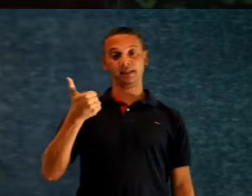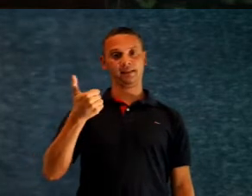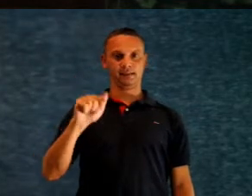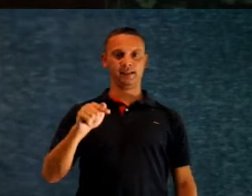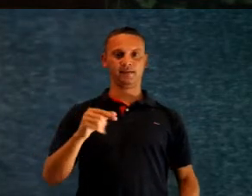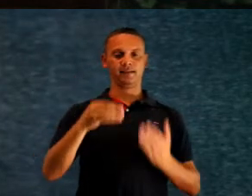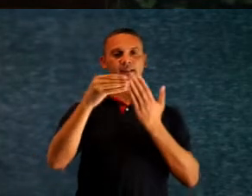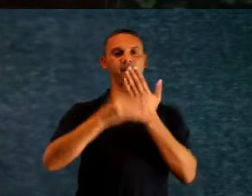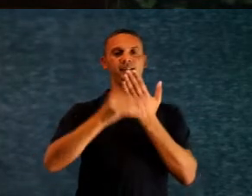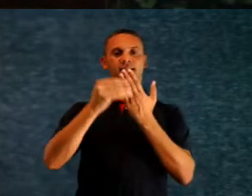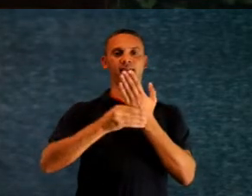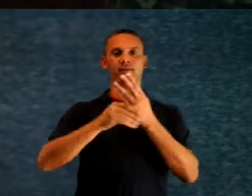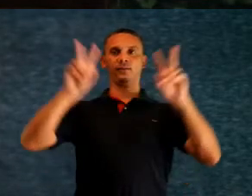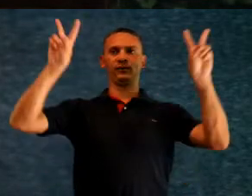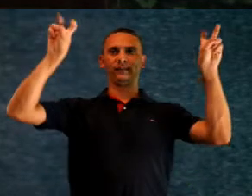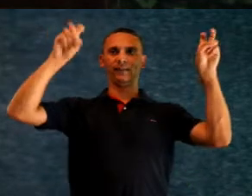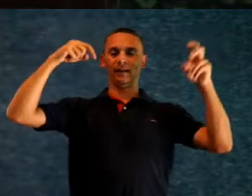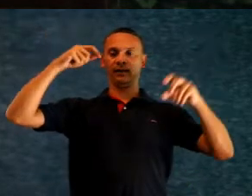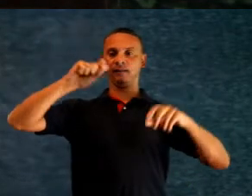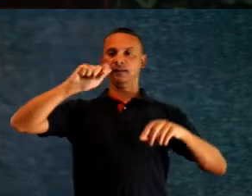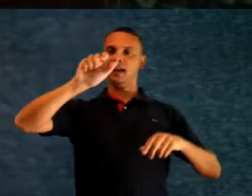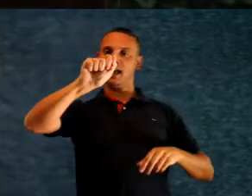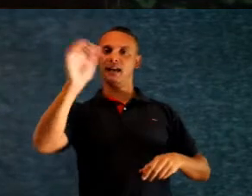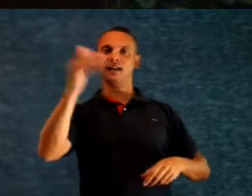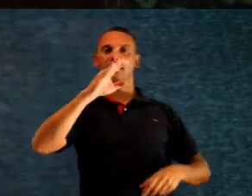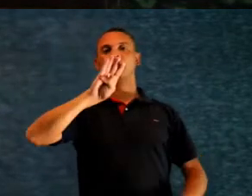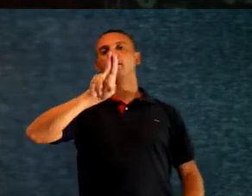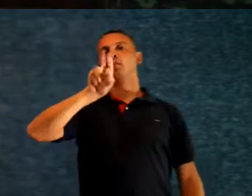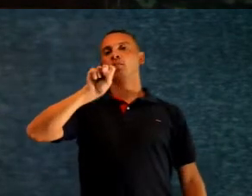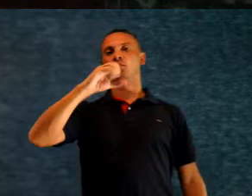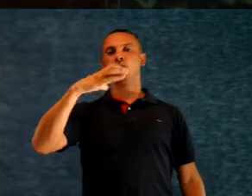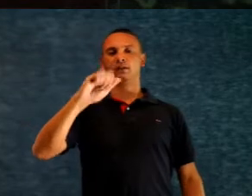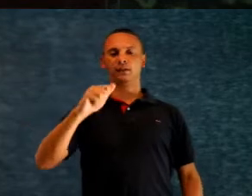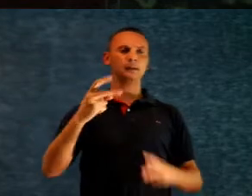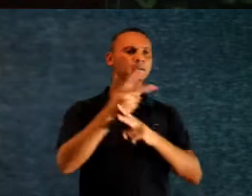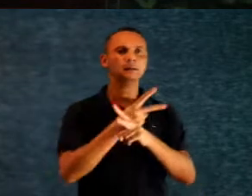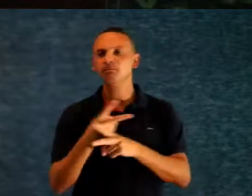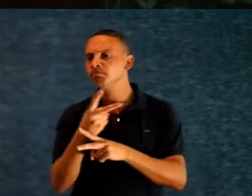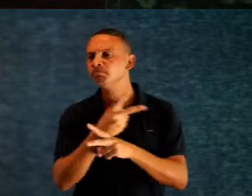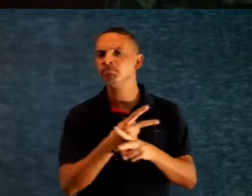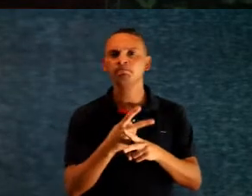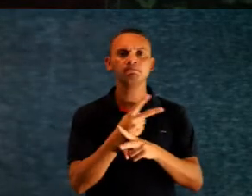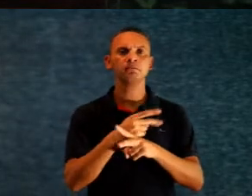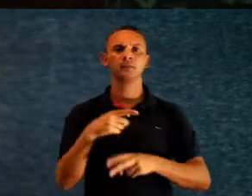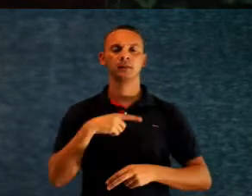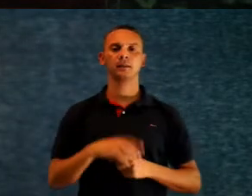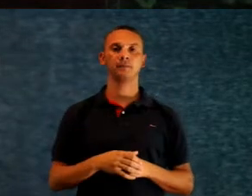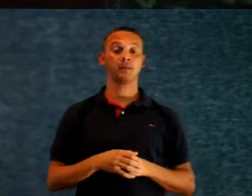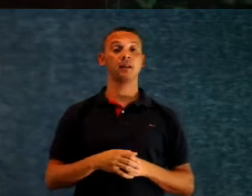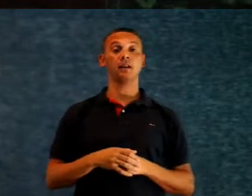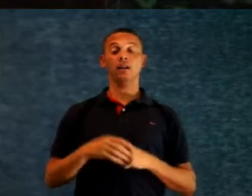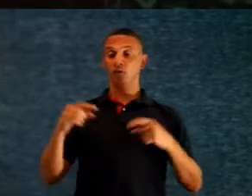em 1946. Novela que surpreende pela riqueza humana e pela boa